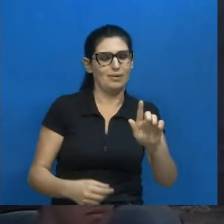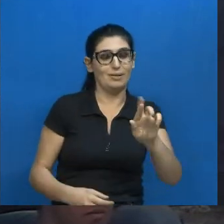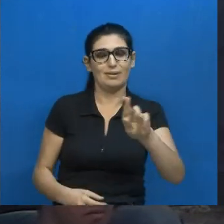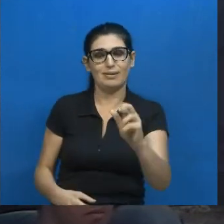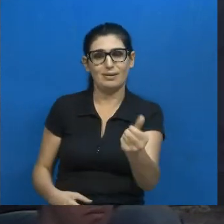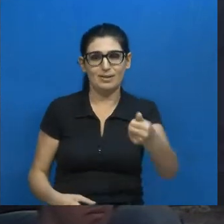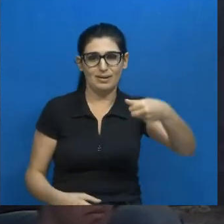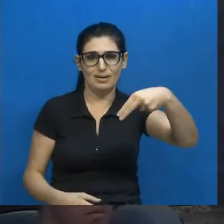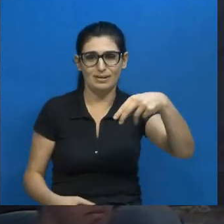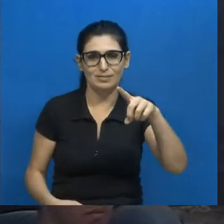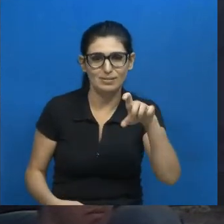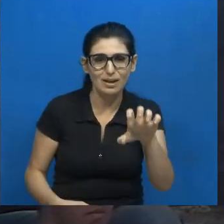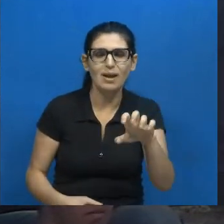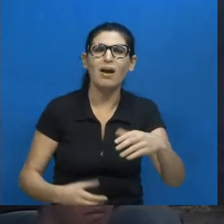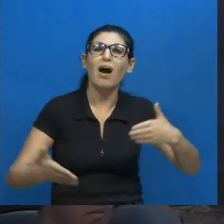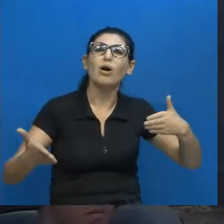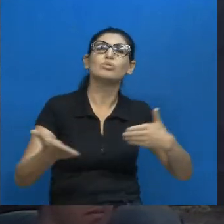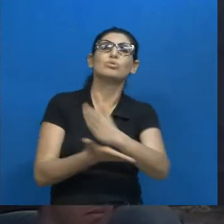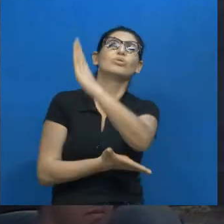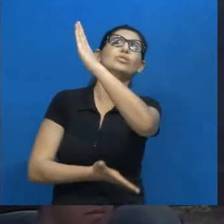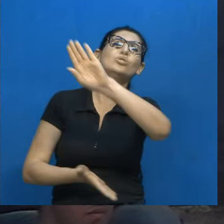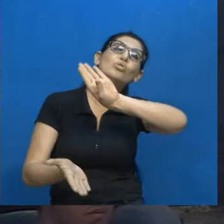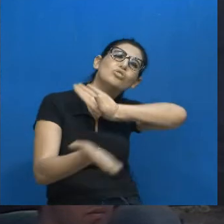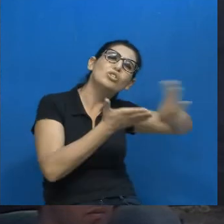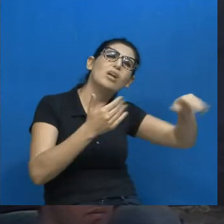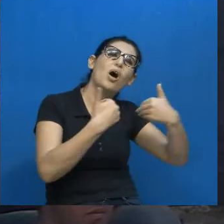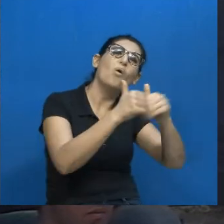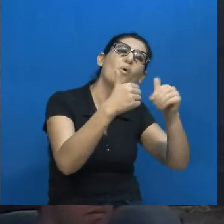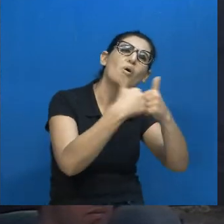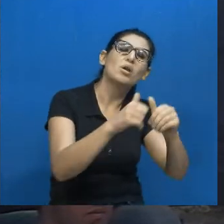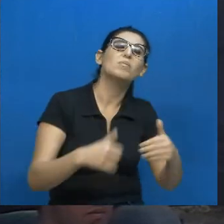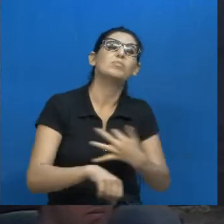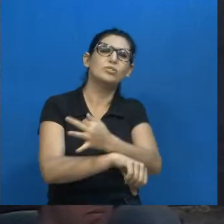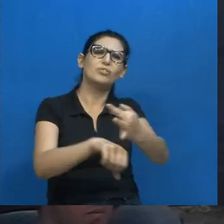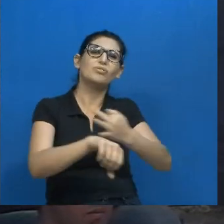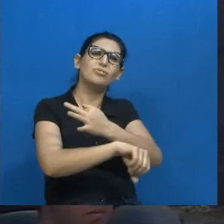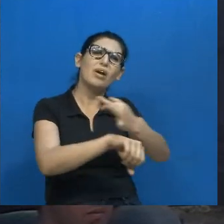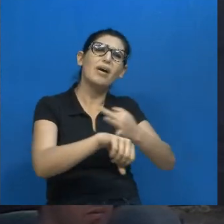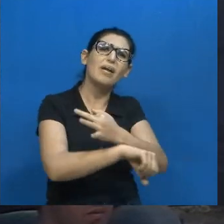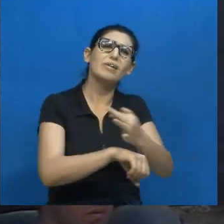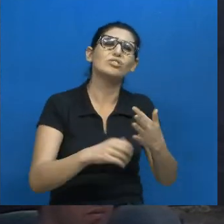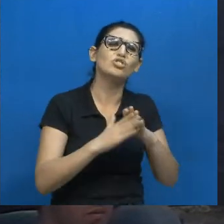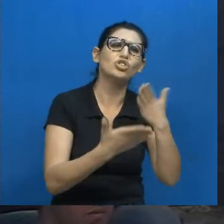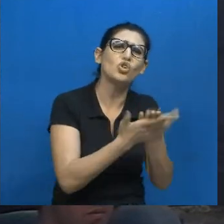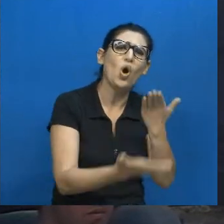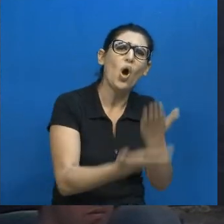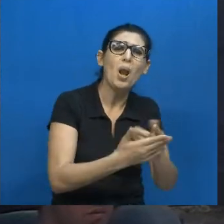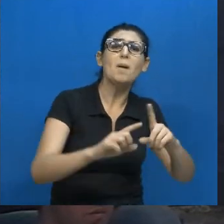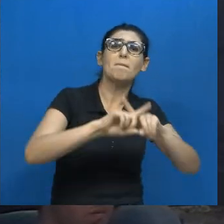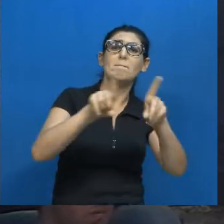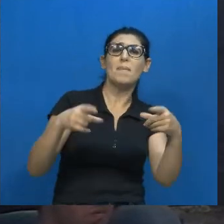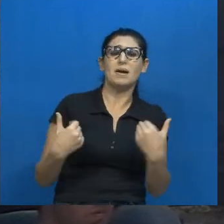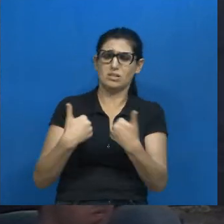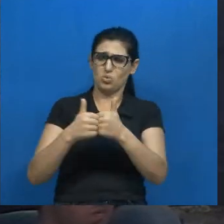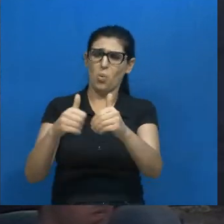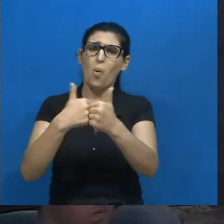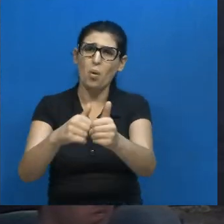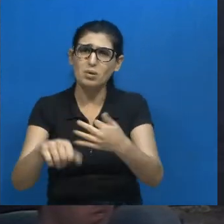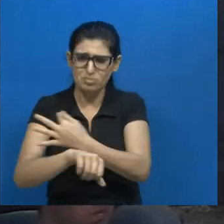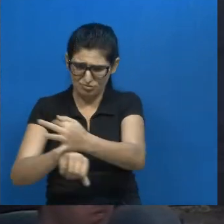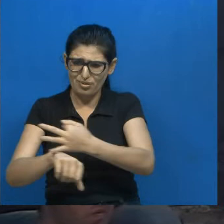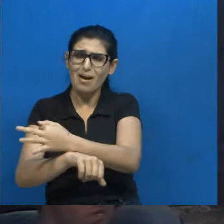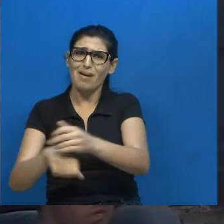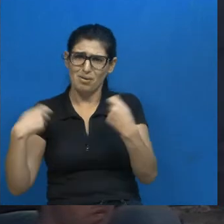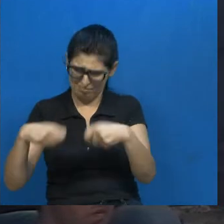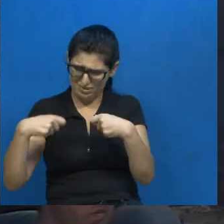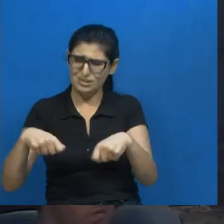tirarem ônibus das linhas em férias escolares? Eu sou professor, dou aula particular também. E quando eu quero andar de ônibus em determinados horários,